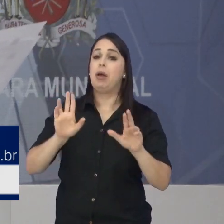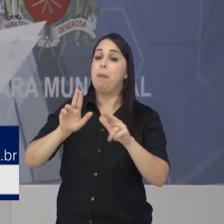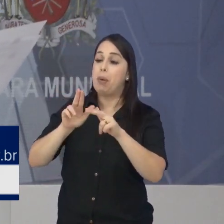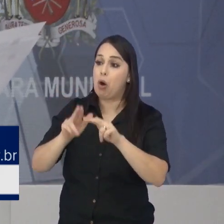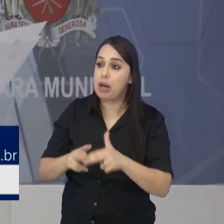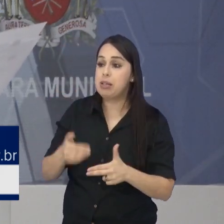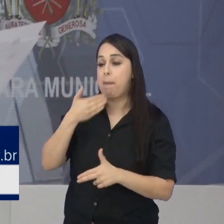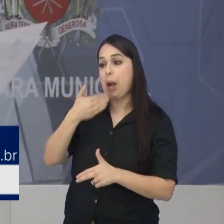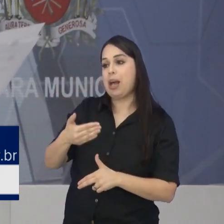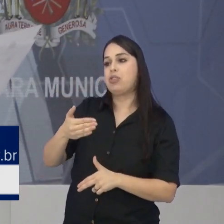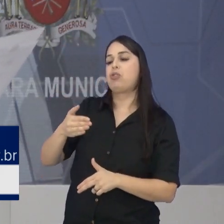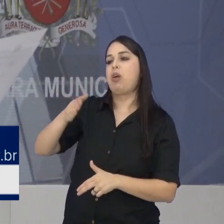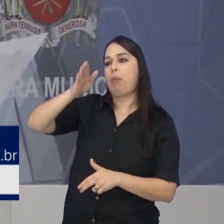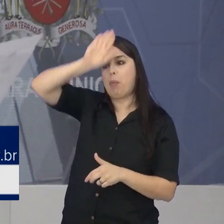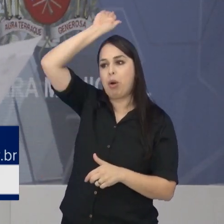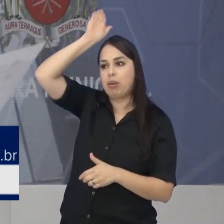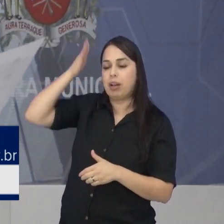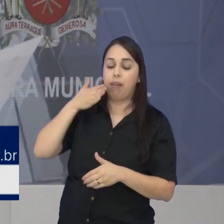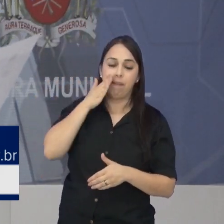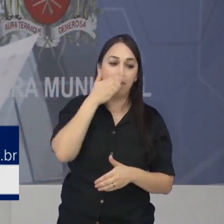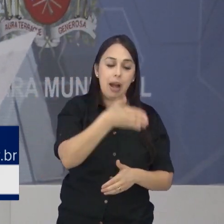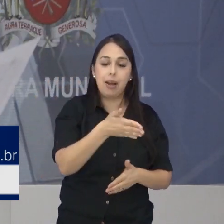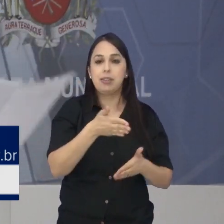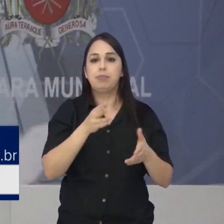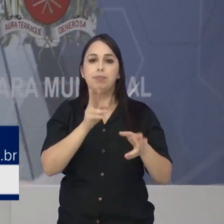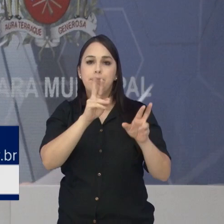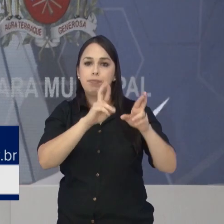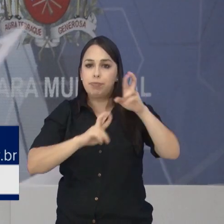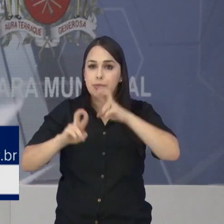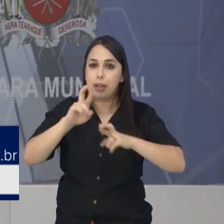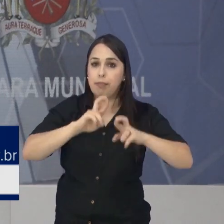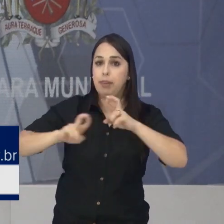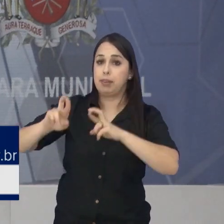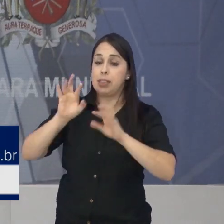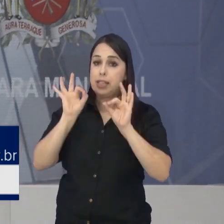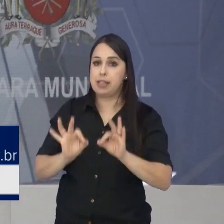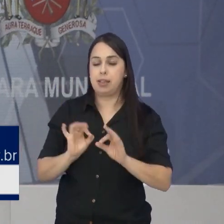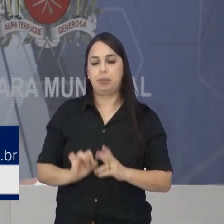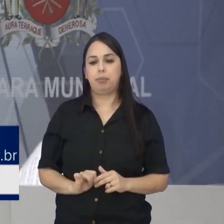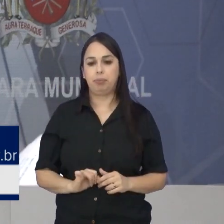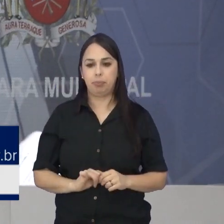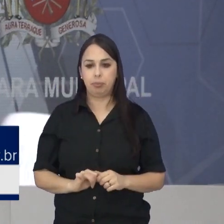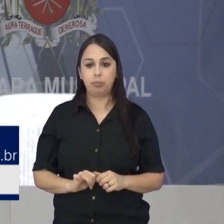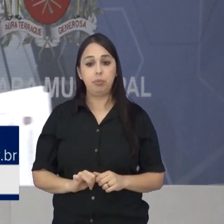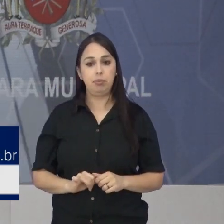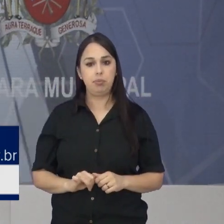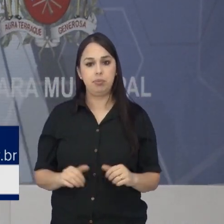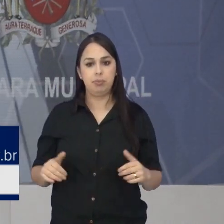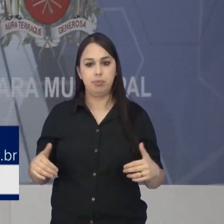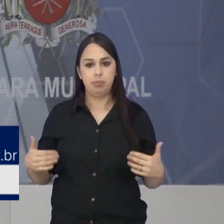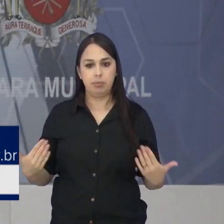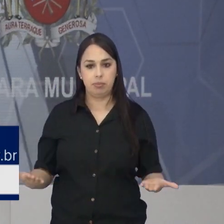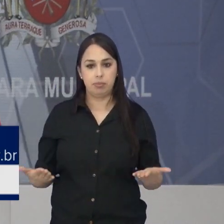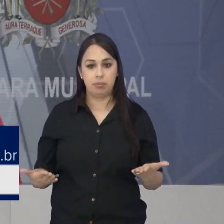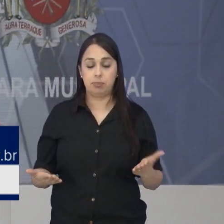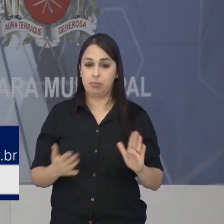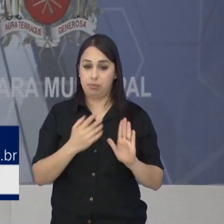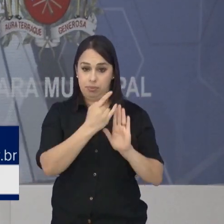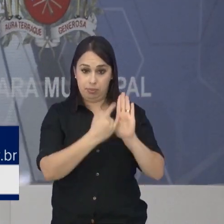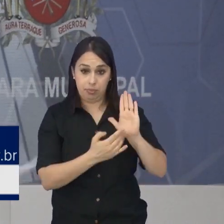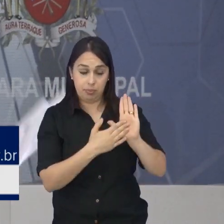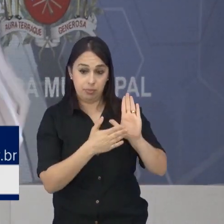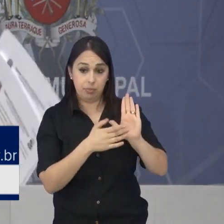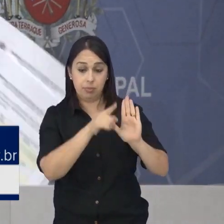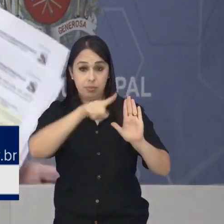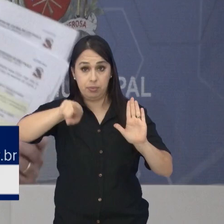do Estado de São Paulo para providências pertinentes. Então, gente, isso daqui, eu acho que dá